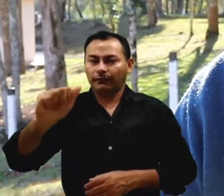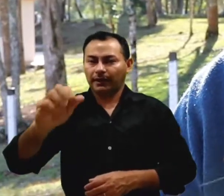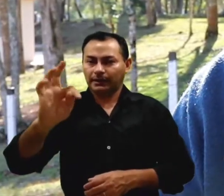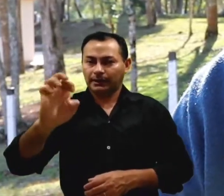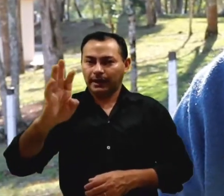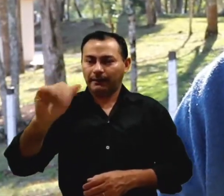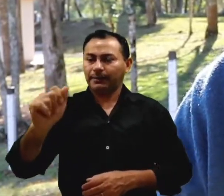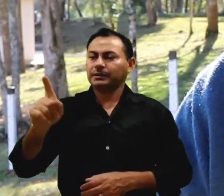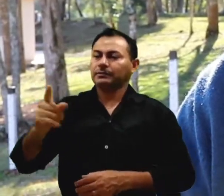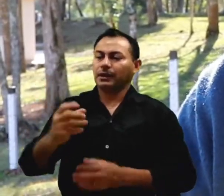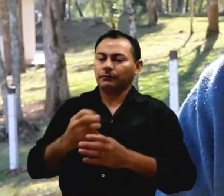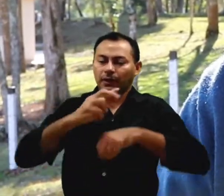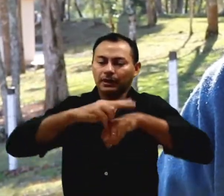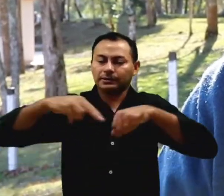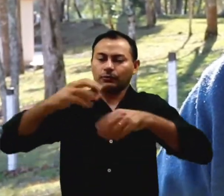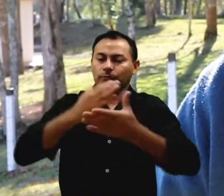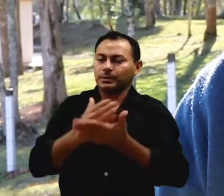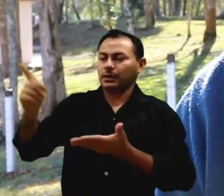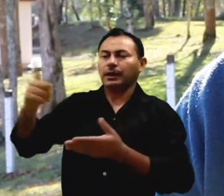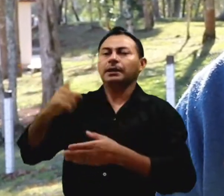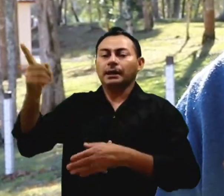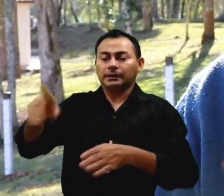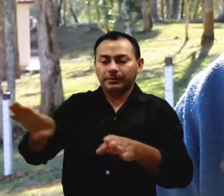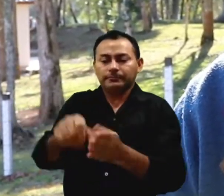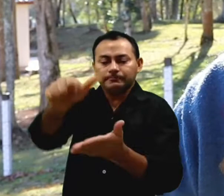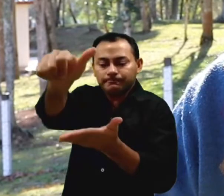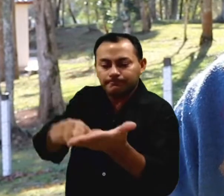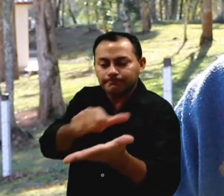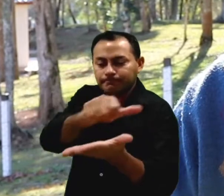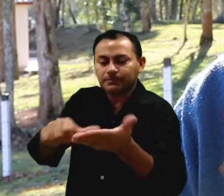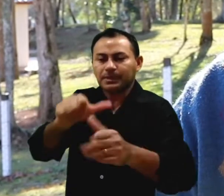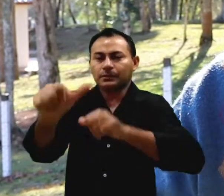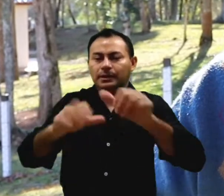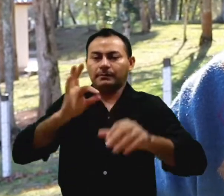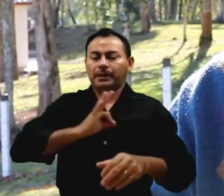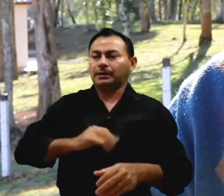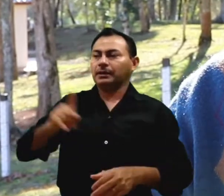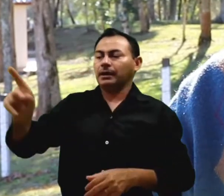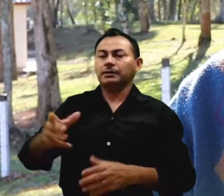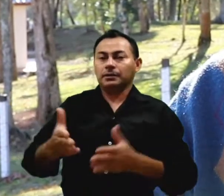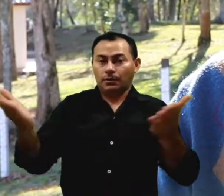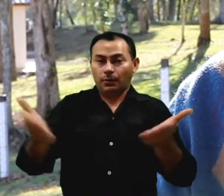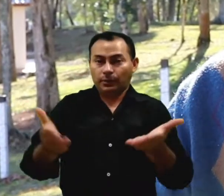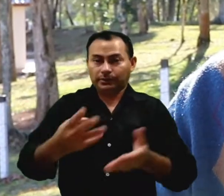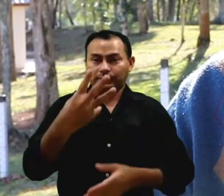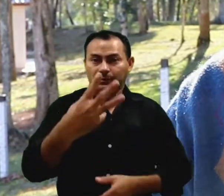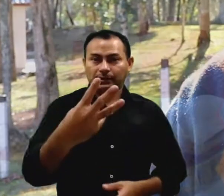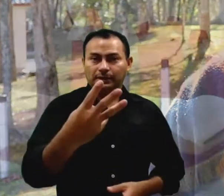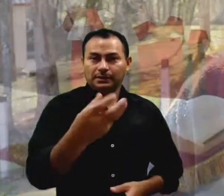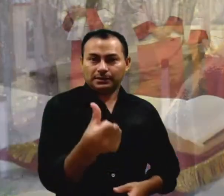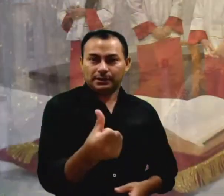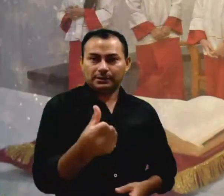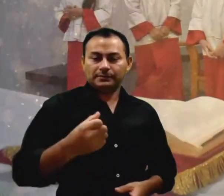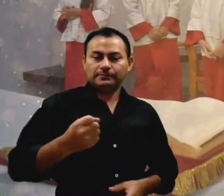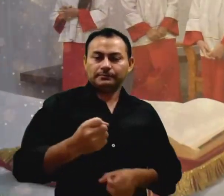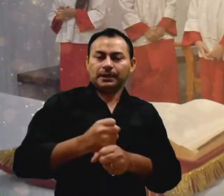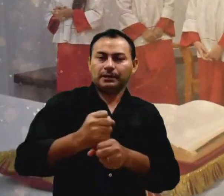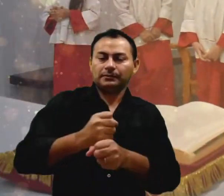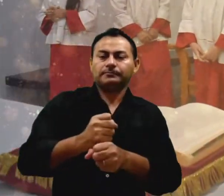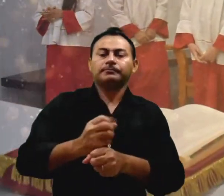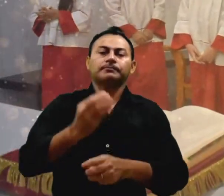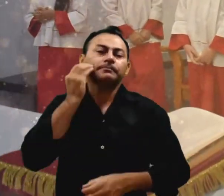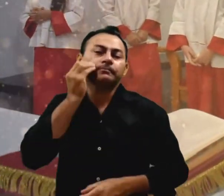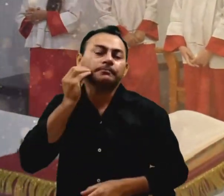e lá também fui ordenado padre. E hoje estou já com 36 anos vivendo essa experiência.